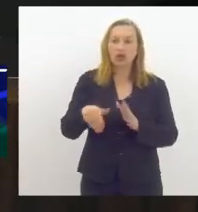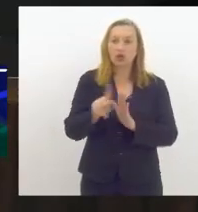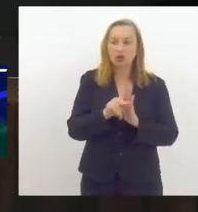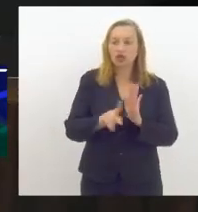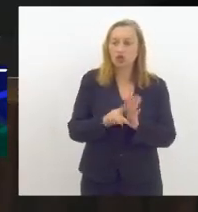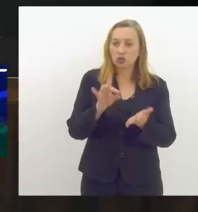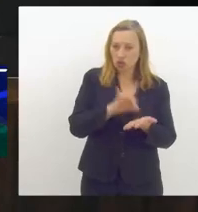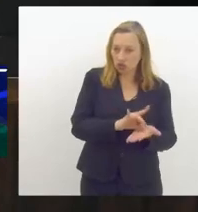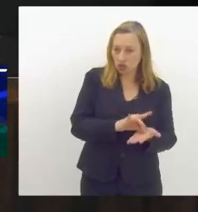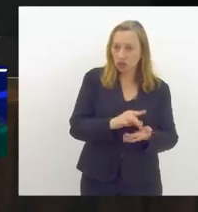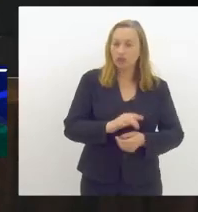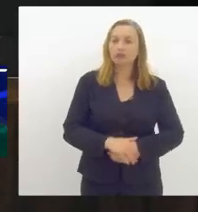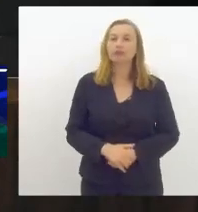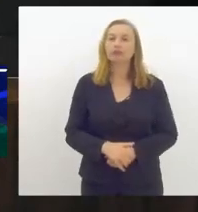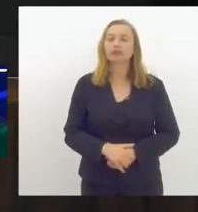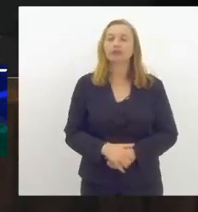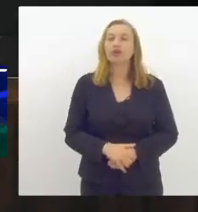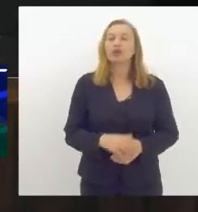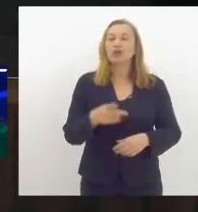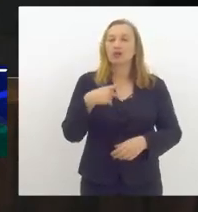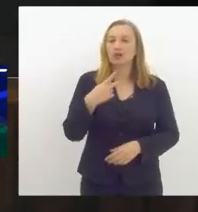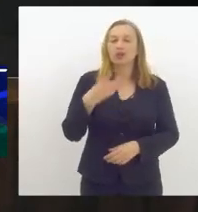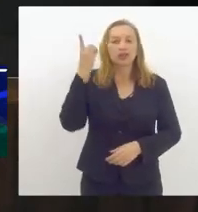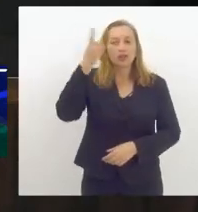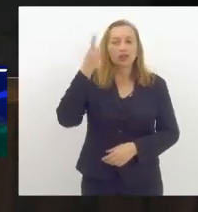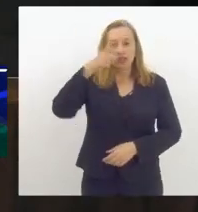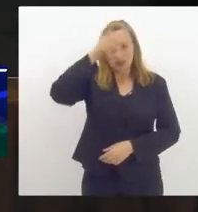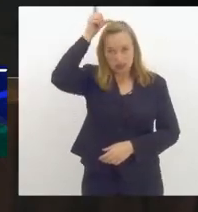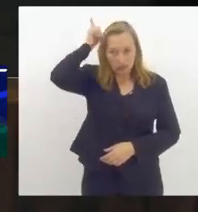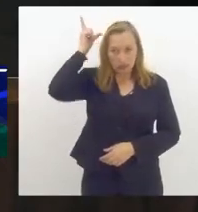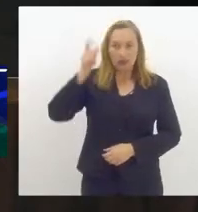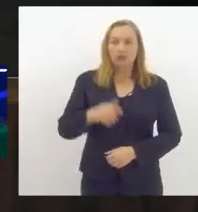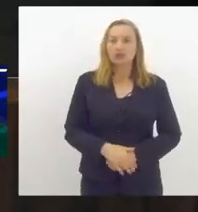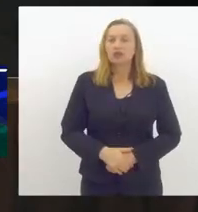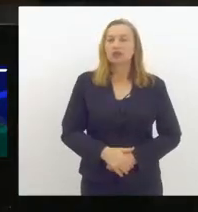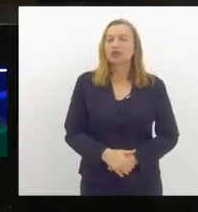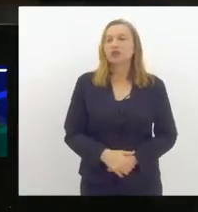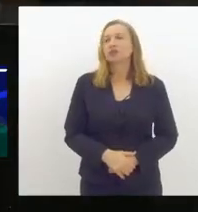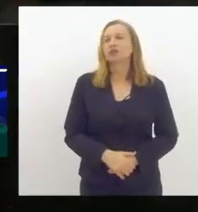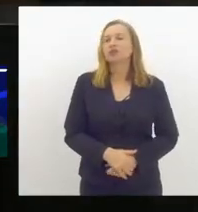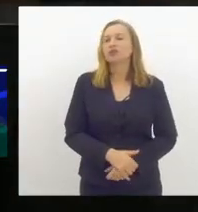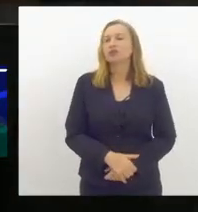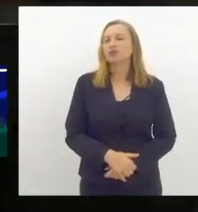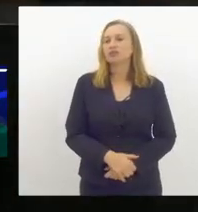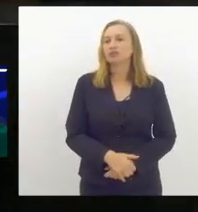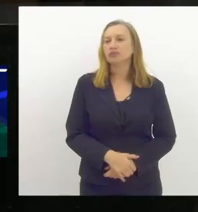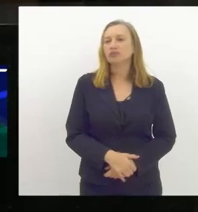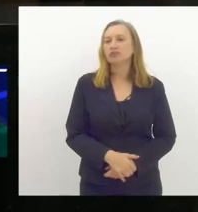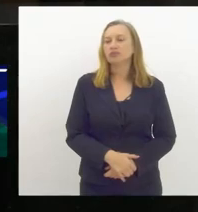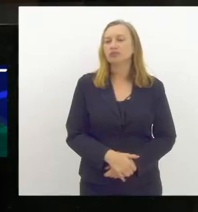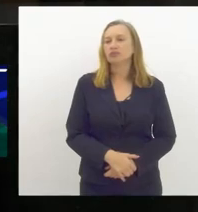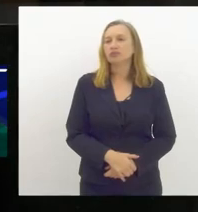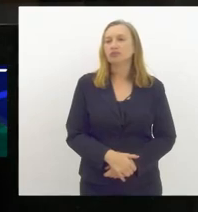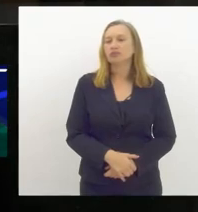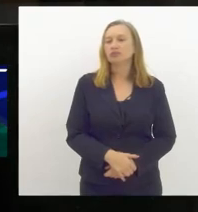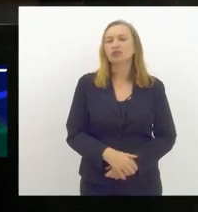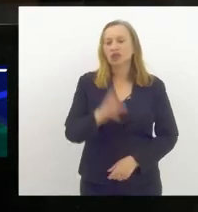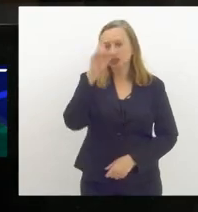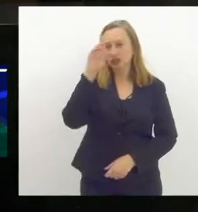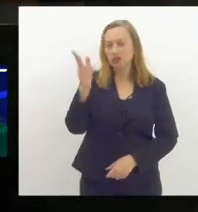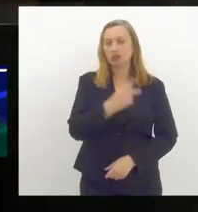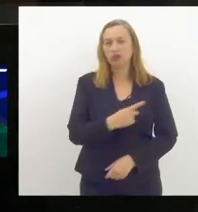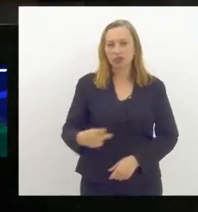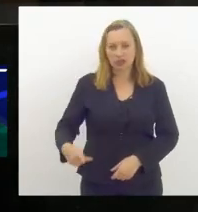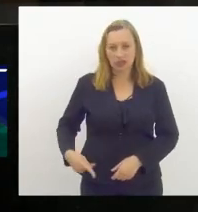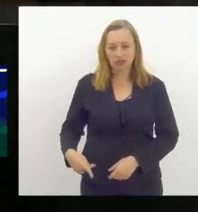projeto original com a palavra o Deputado Luiz Paula E aí é só a